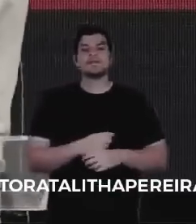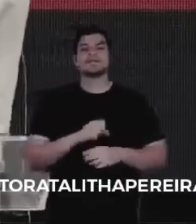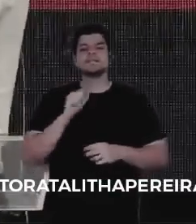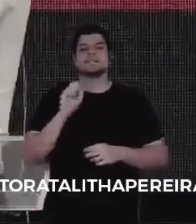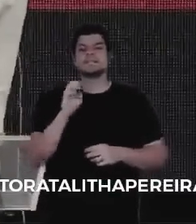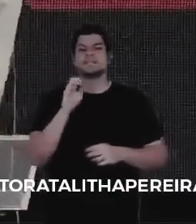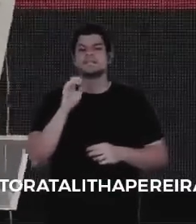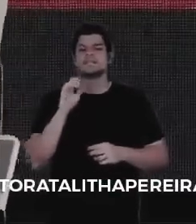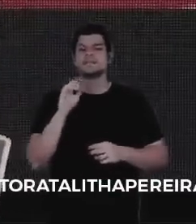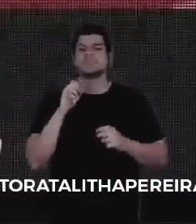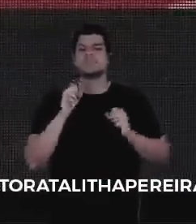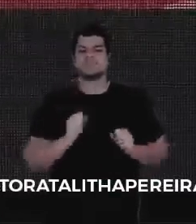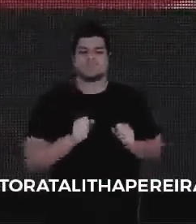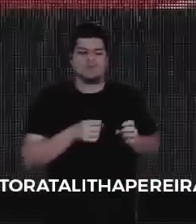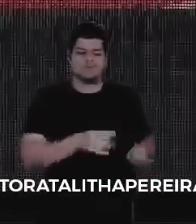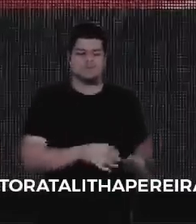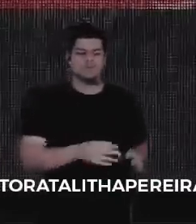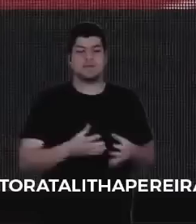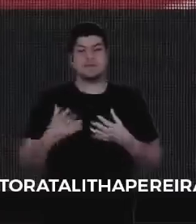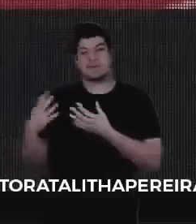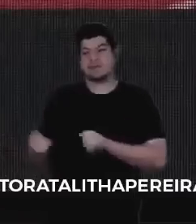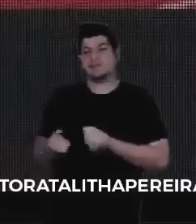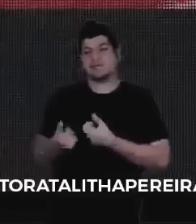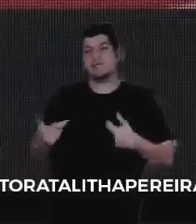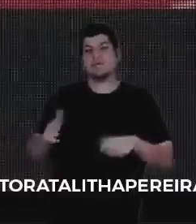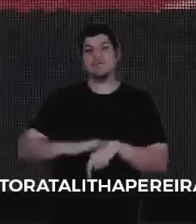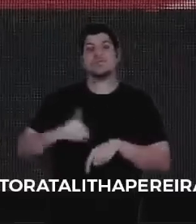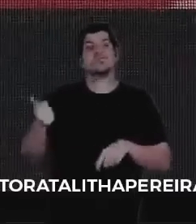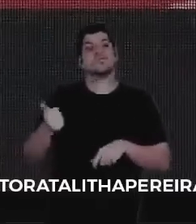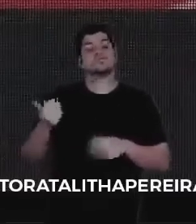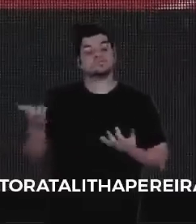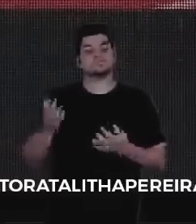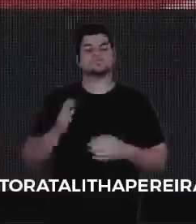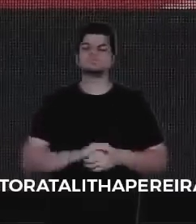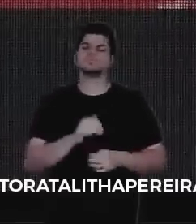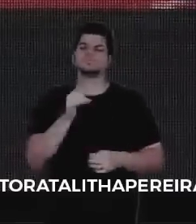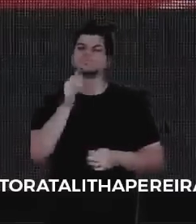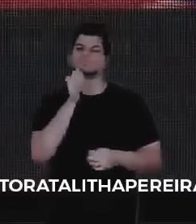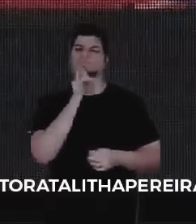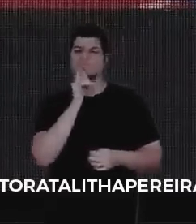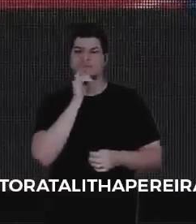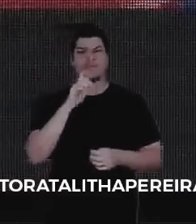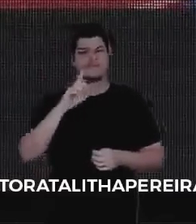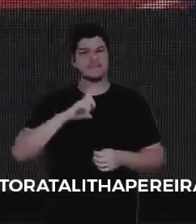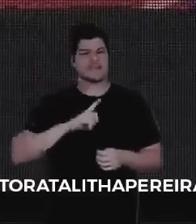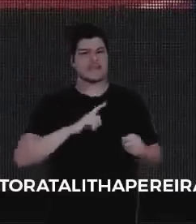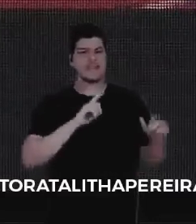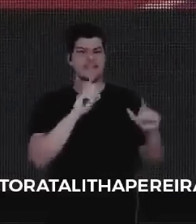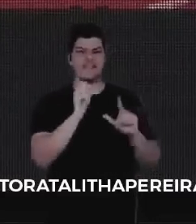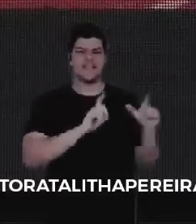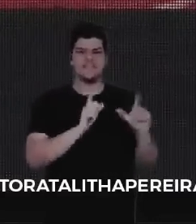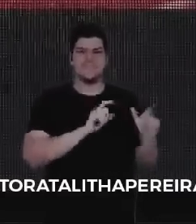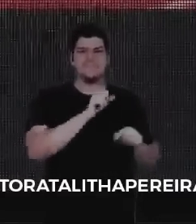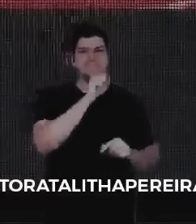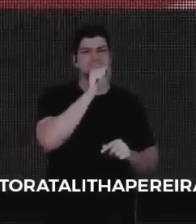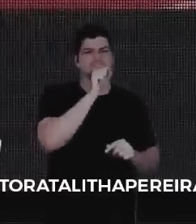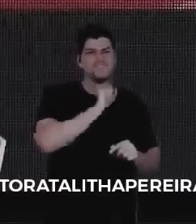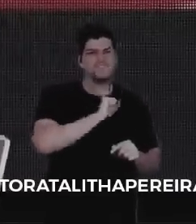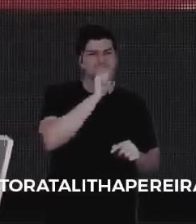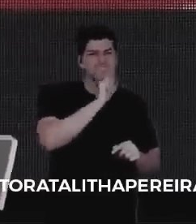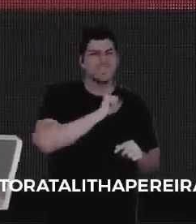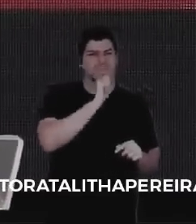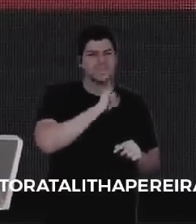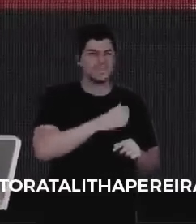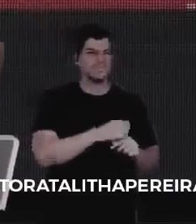melhores, vamos lá, você tem uma TV que é um pouco mais velha,